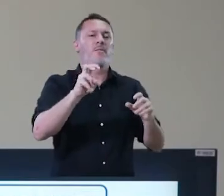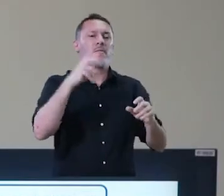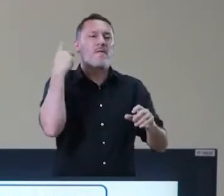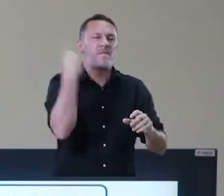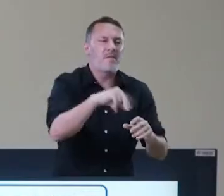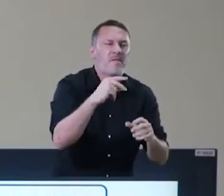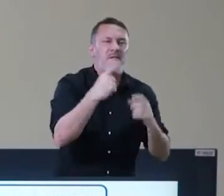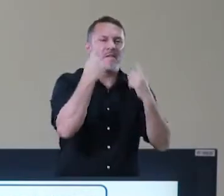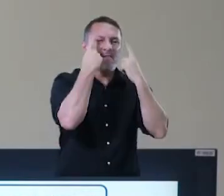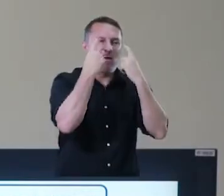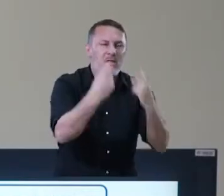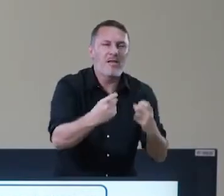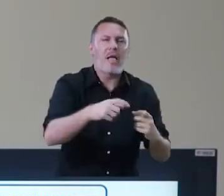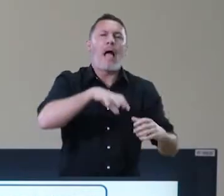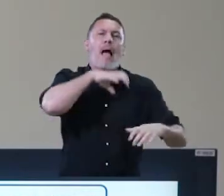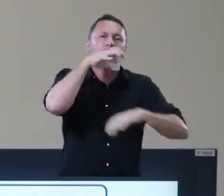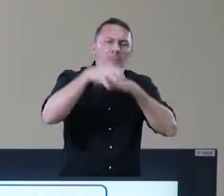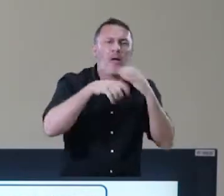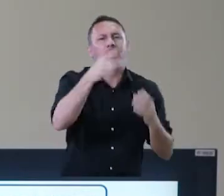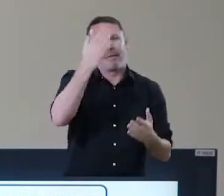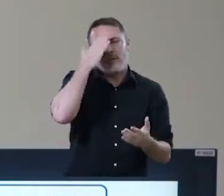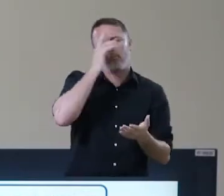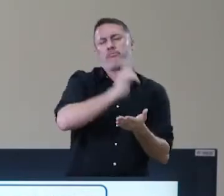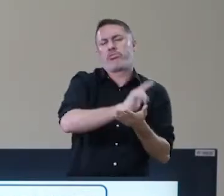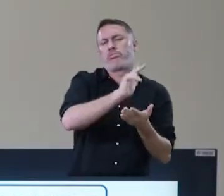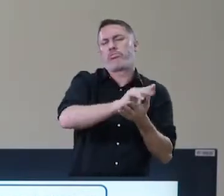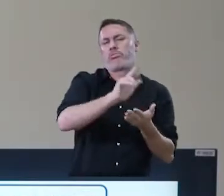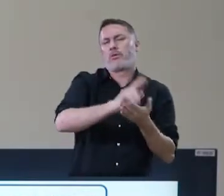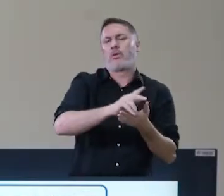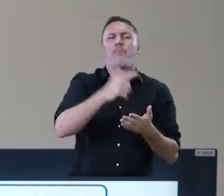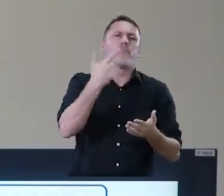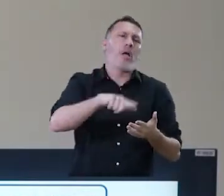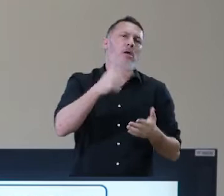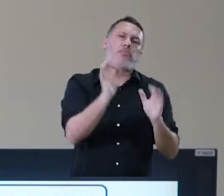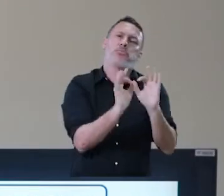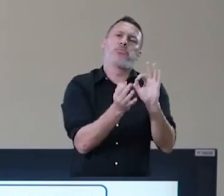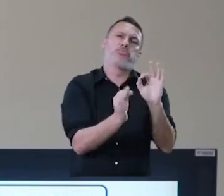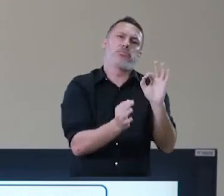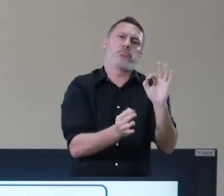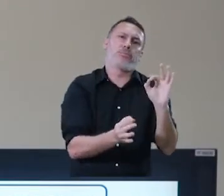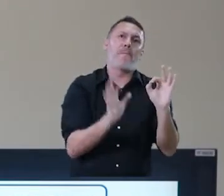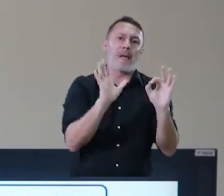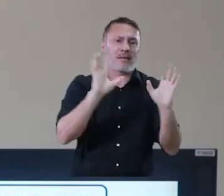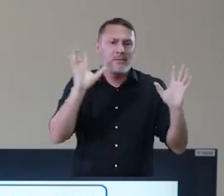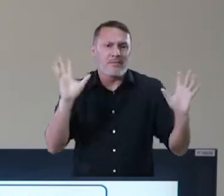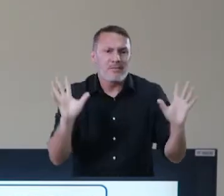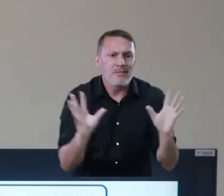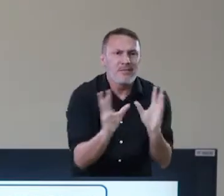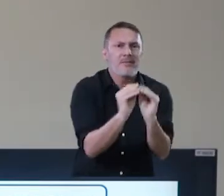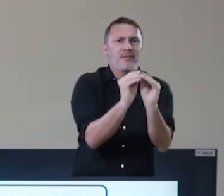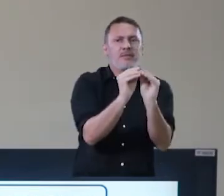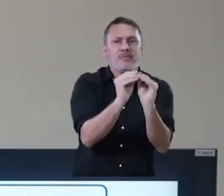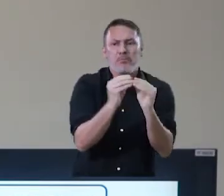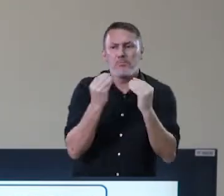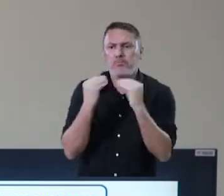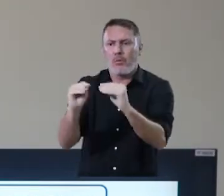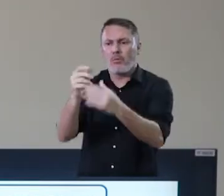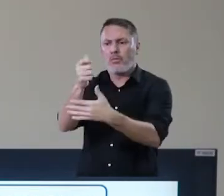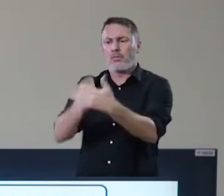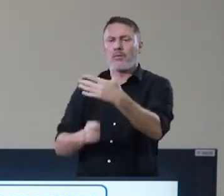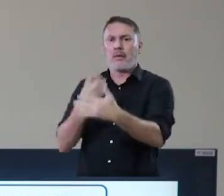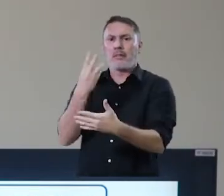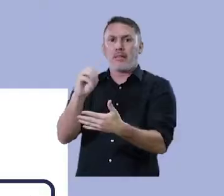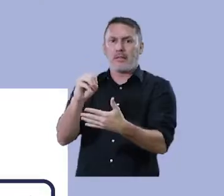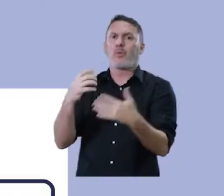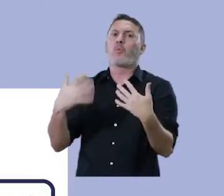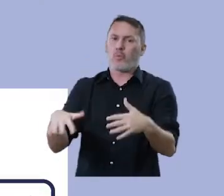animais. Vocês vão falar dias, dias e dias falando sobre isso. Agora, conseguir explicar precisa de método.